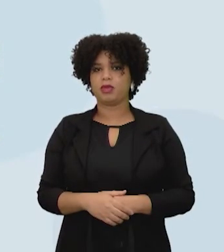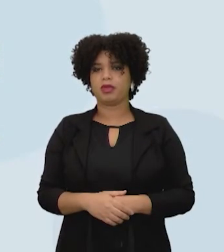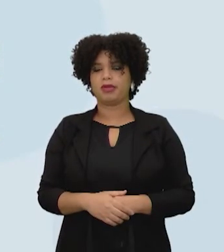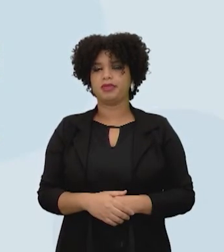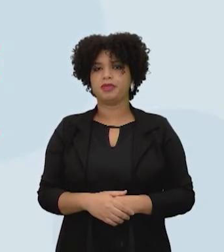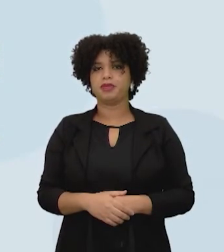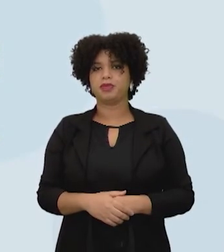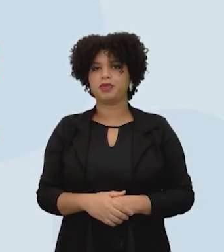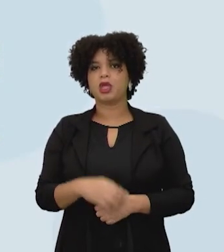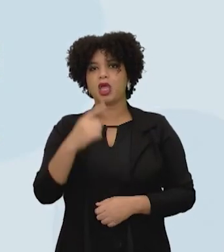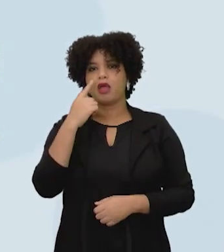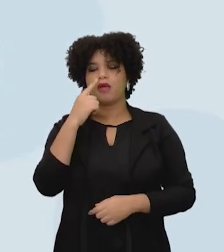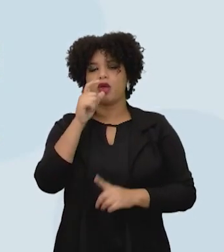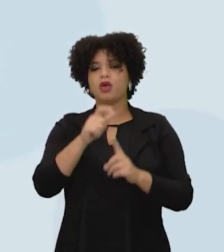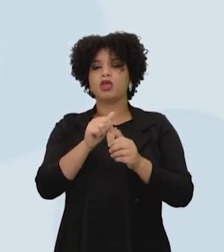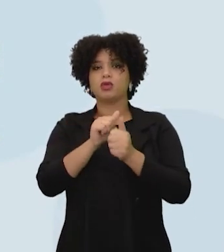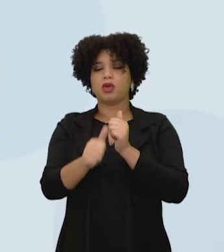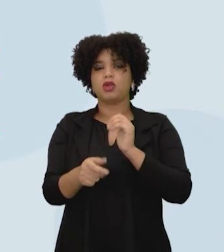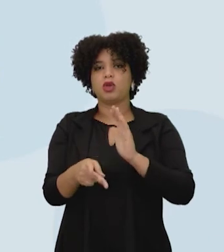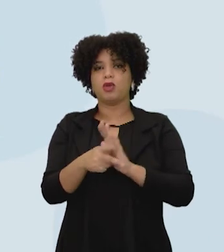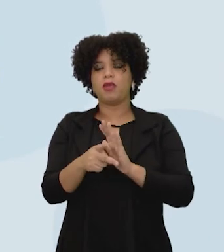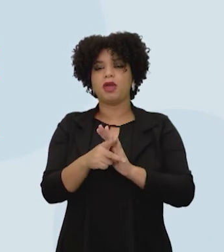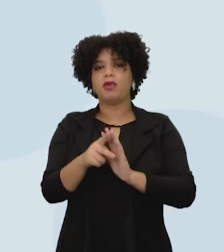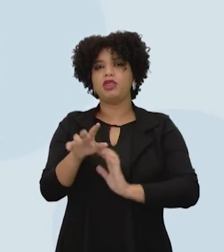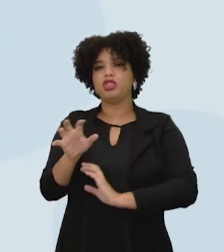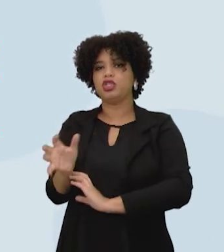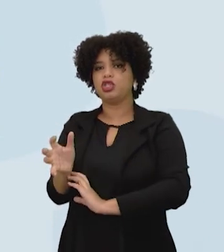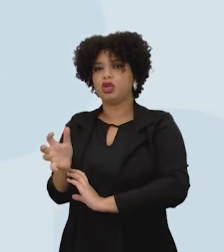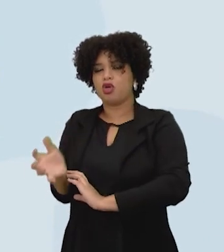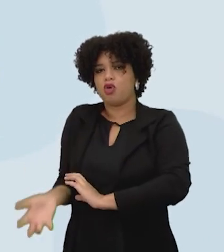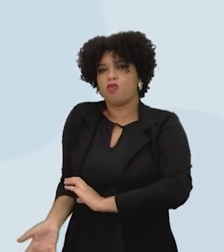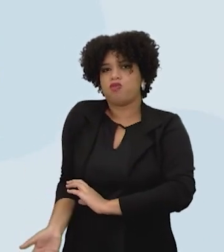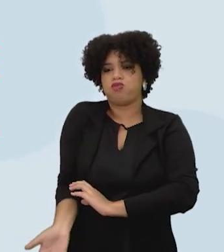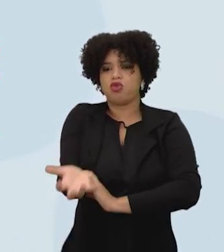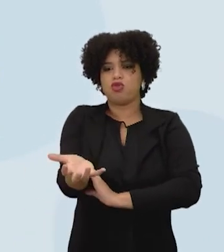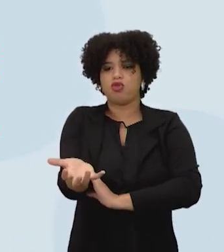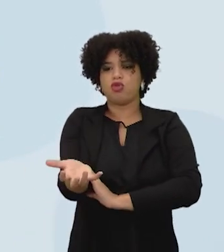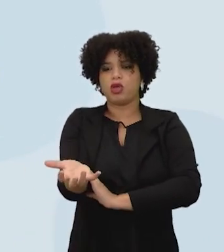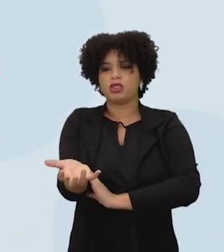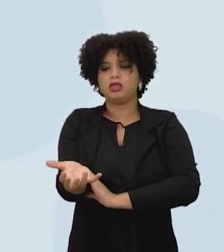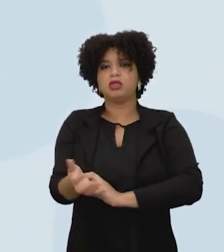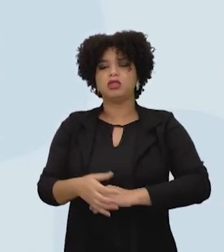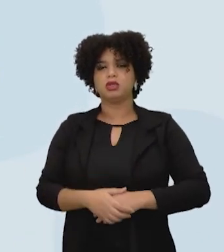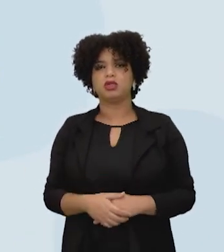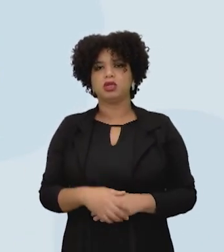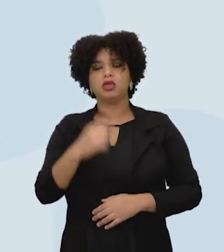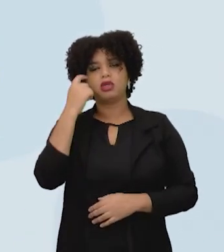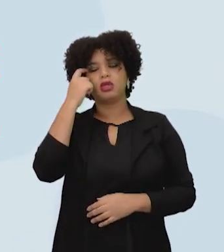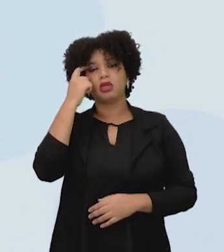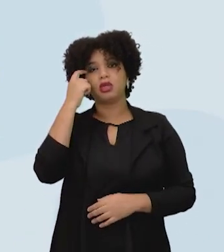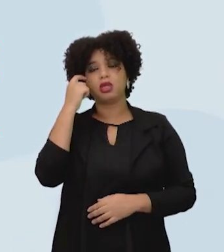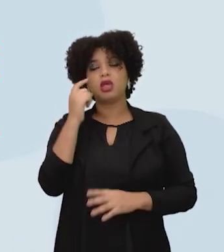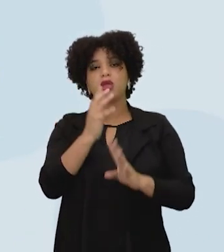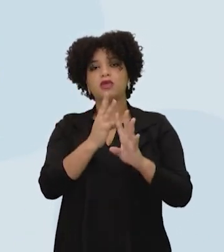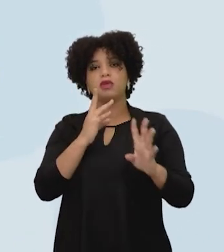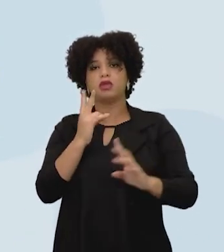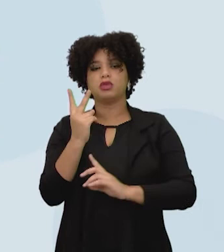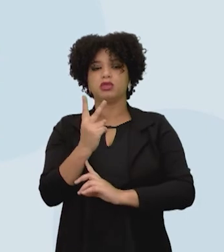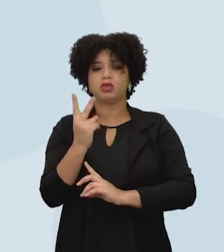segundo lugar na competição de boliche. Aqui a palavra segundo, ela tem a ideia de ordem, indicando a posição na competição,